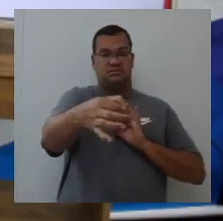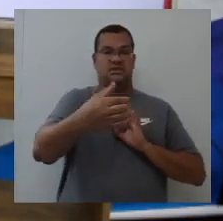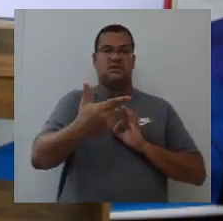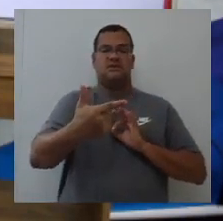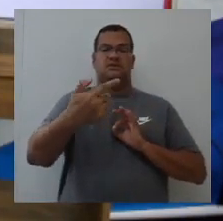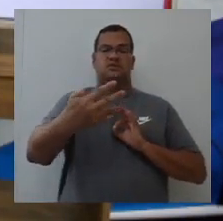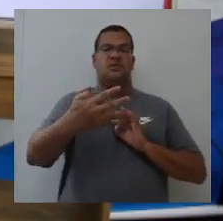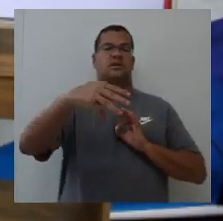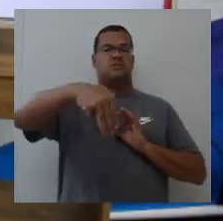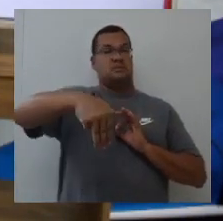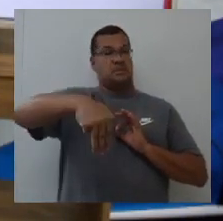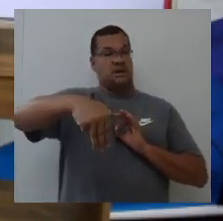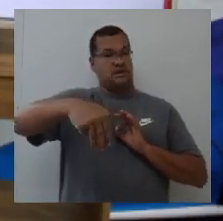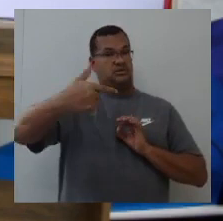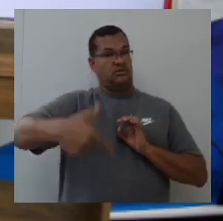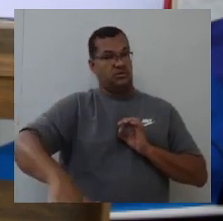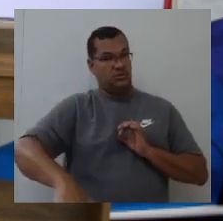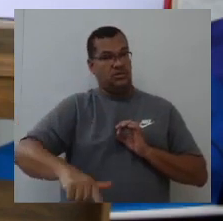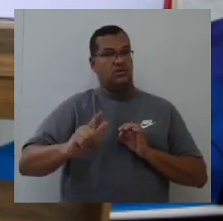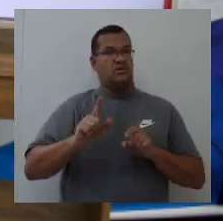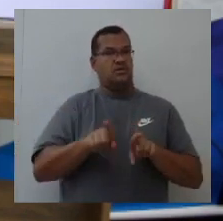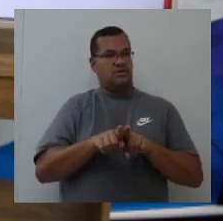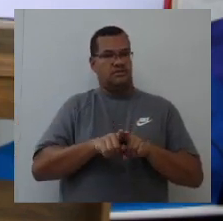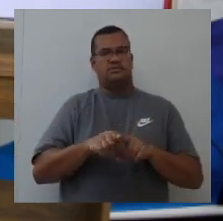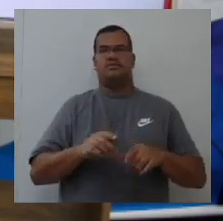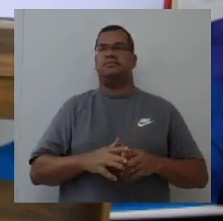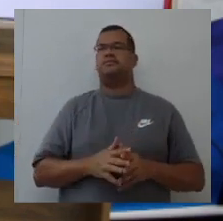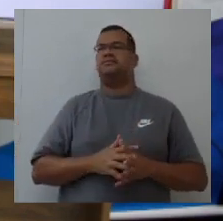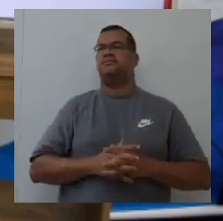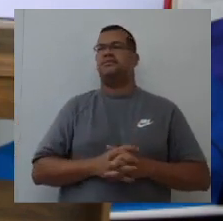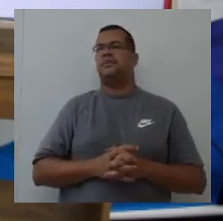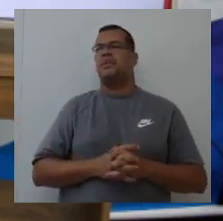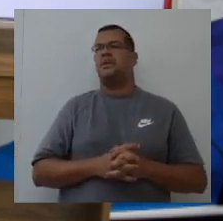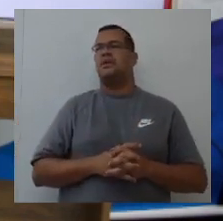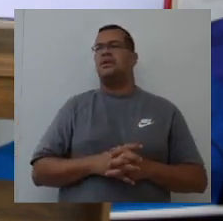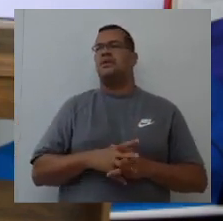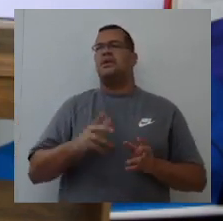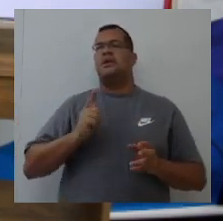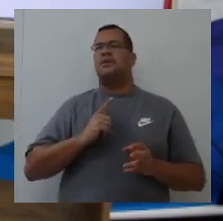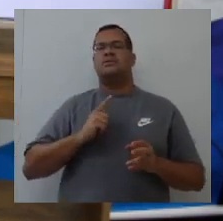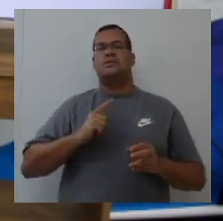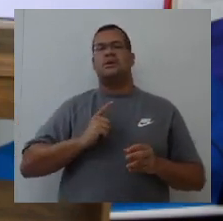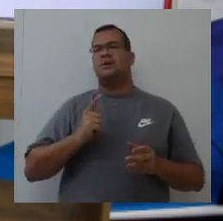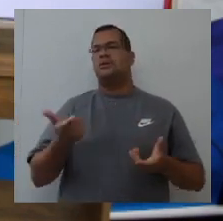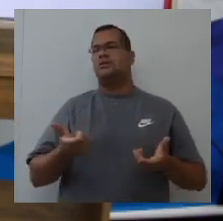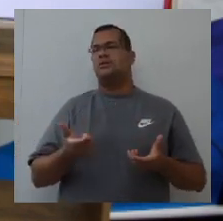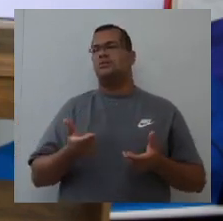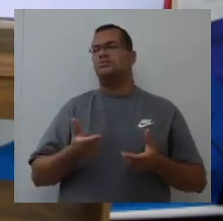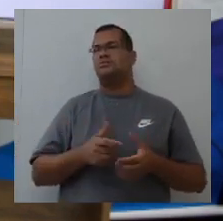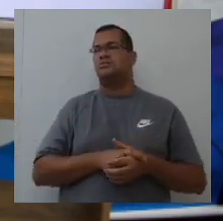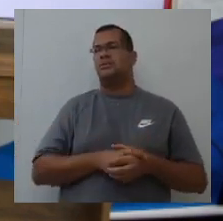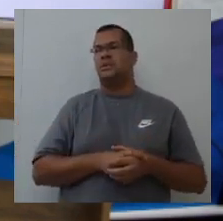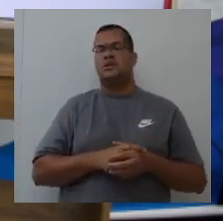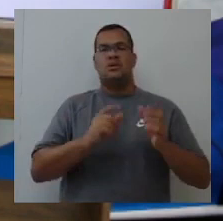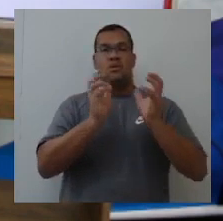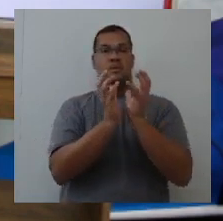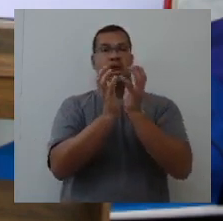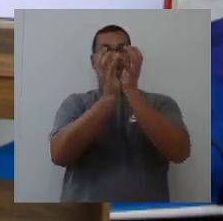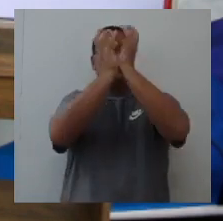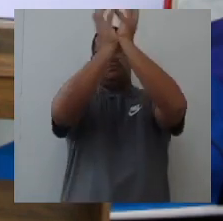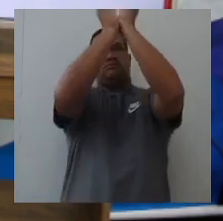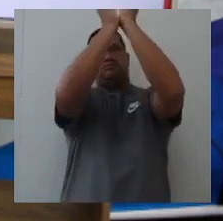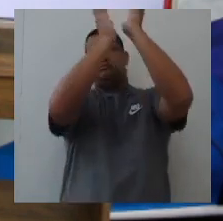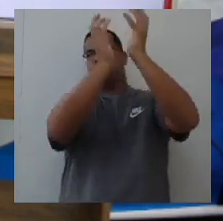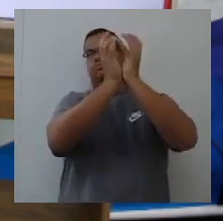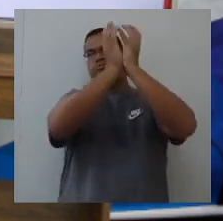24 metros. De novo, eu posso associar isso a um triângulo retângulo. Outra coisa, eu tenho um balão, o balão está a uma certa altura e eu tenho